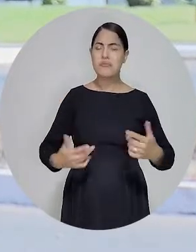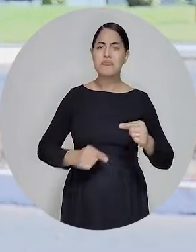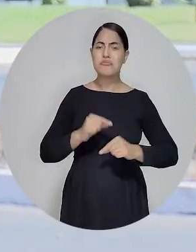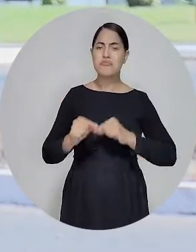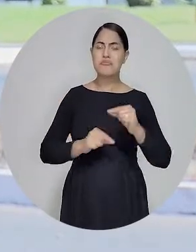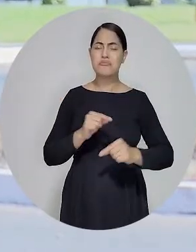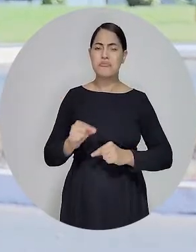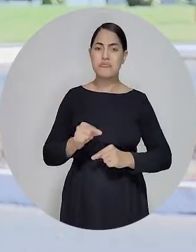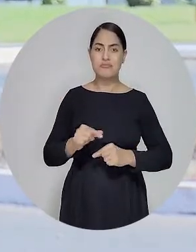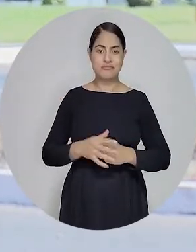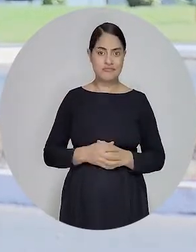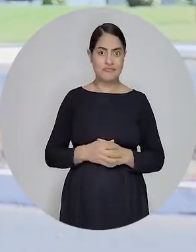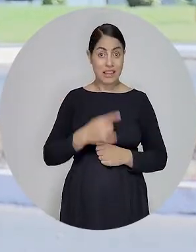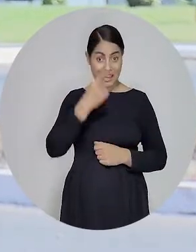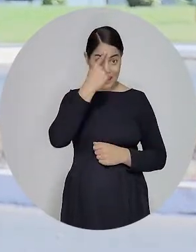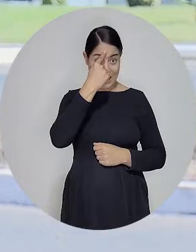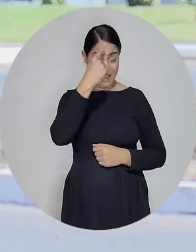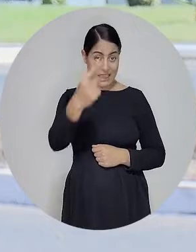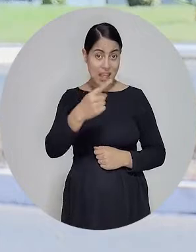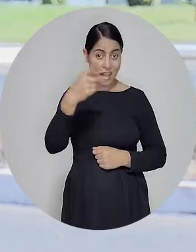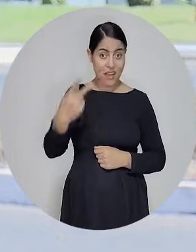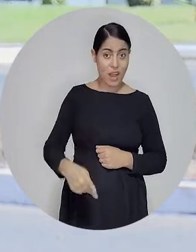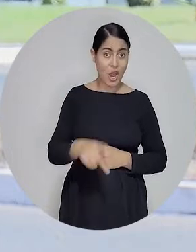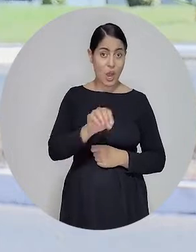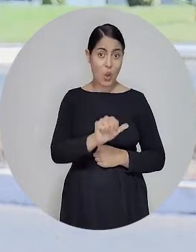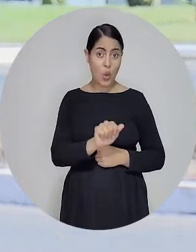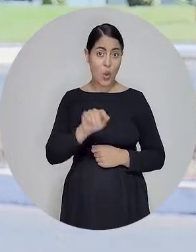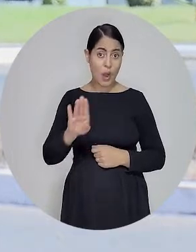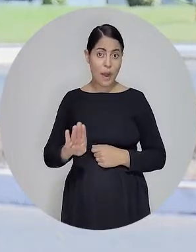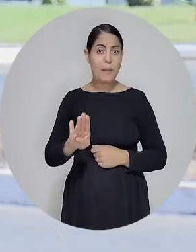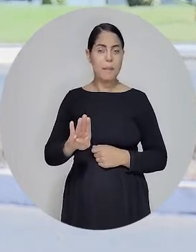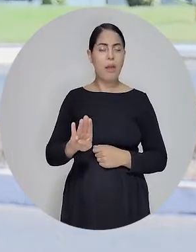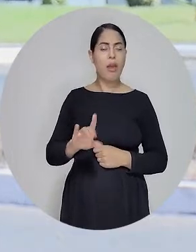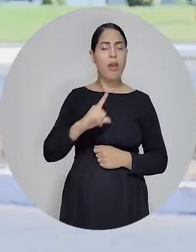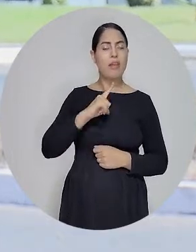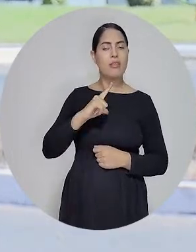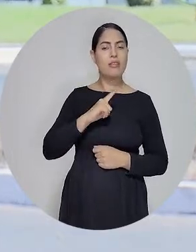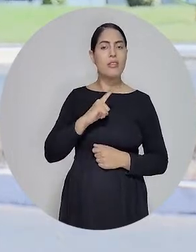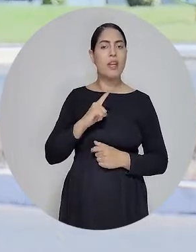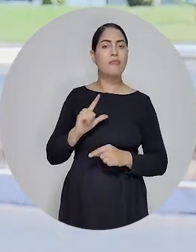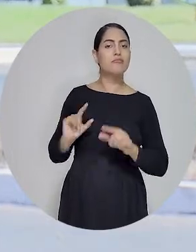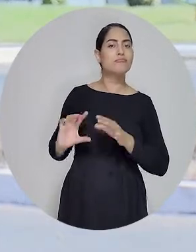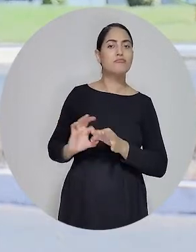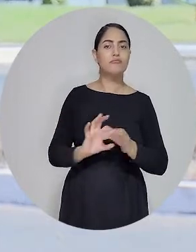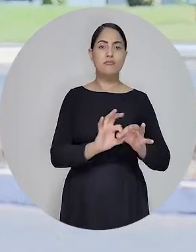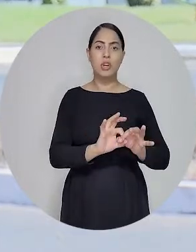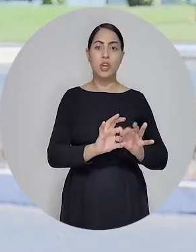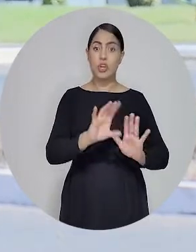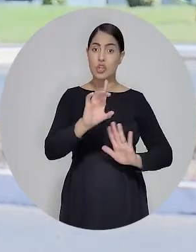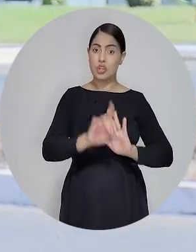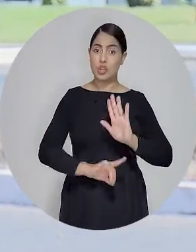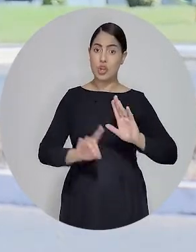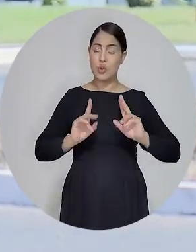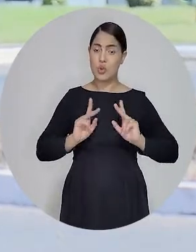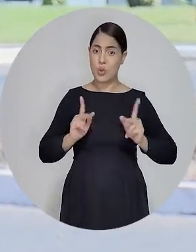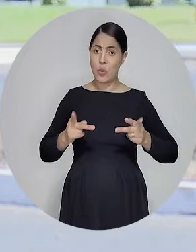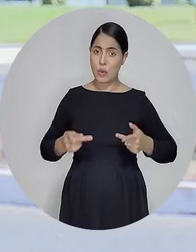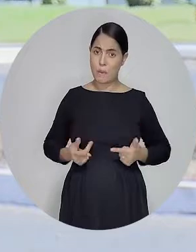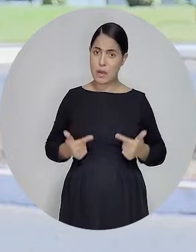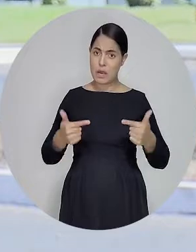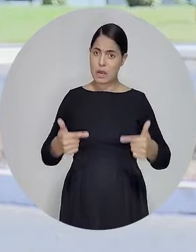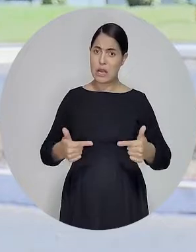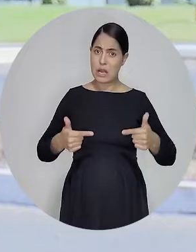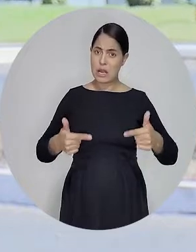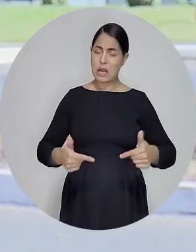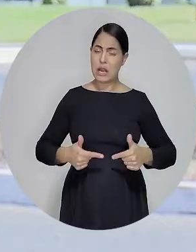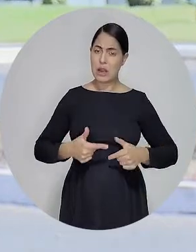do Conselho Federal. A ideia é que a OAB Nacional tenha um órgão de trabalho sobre este tema, para que os